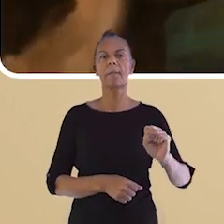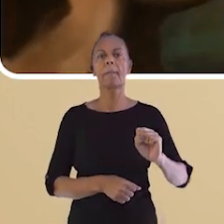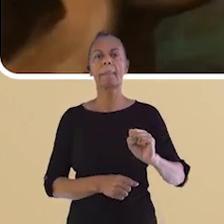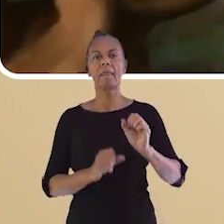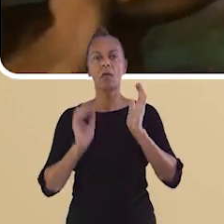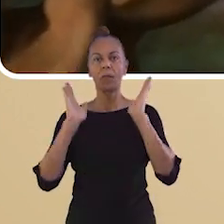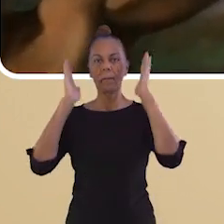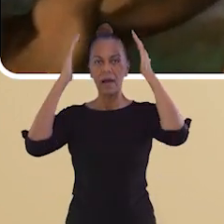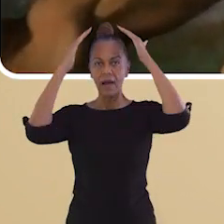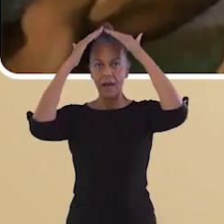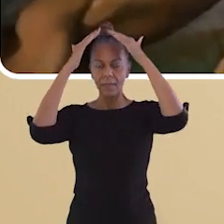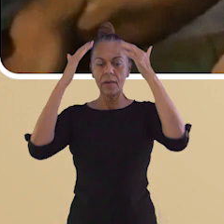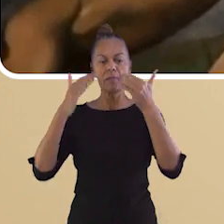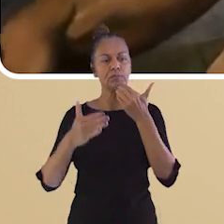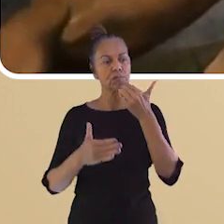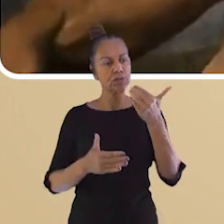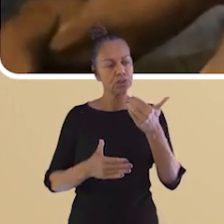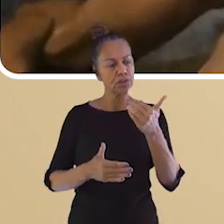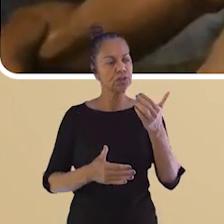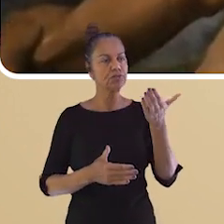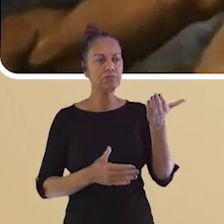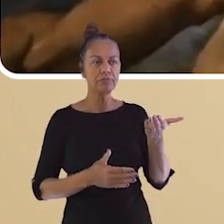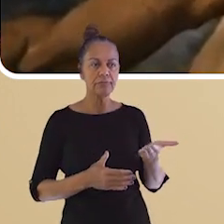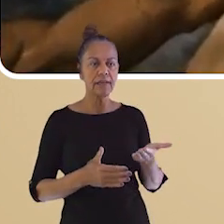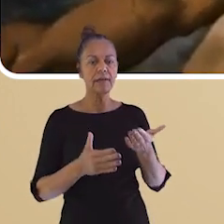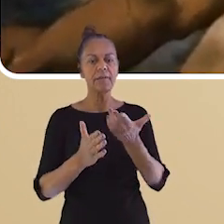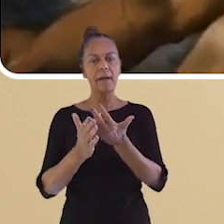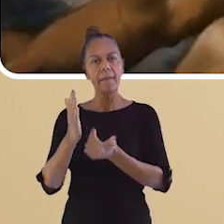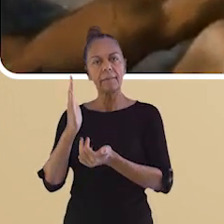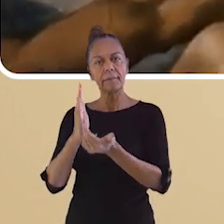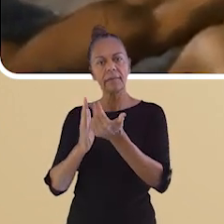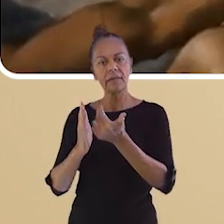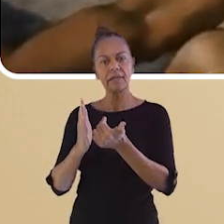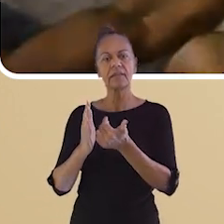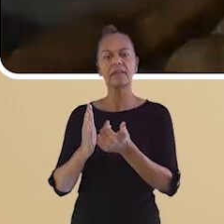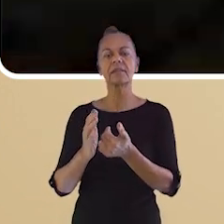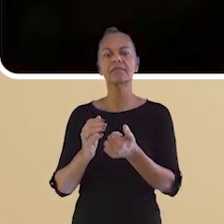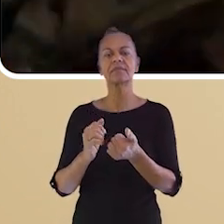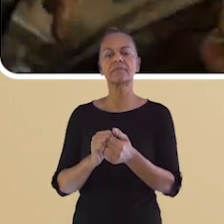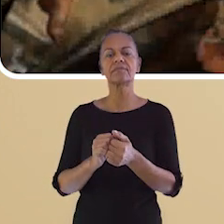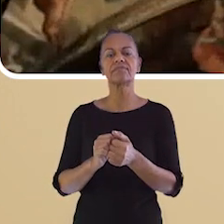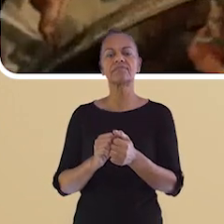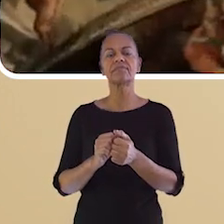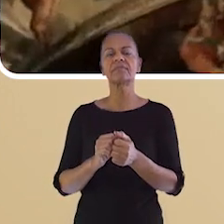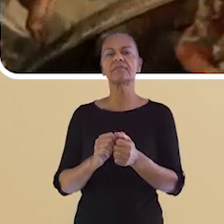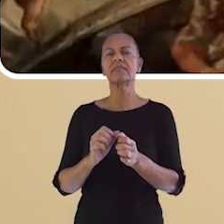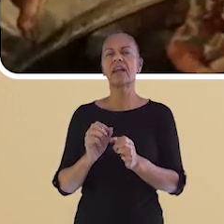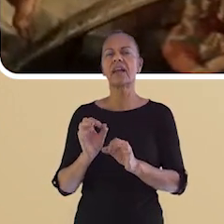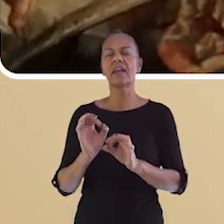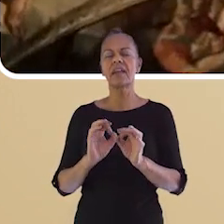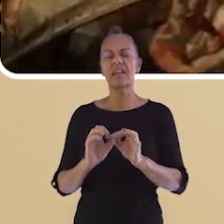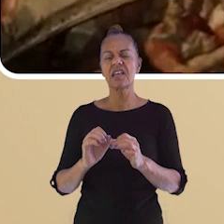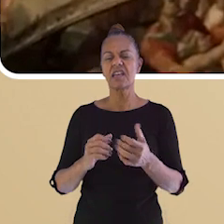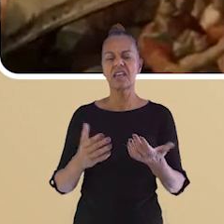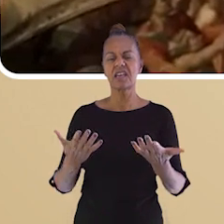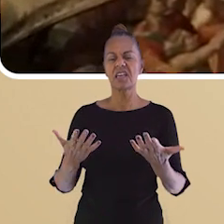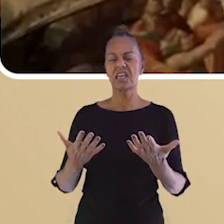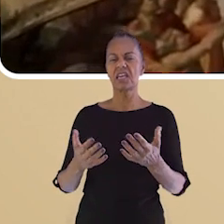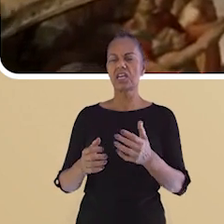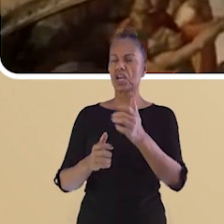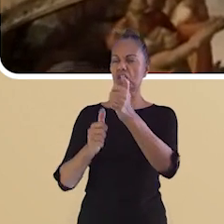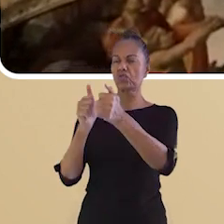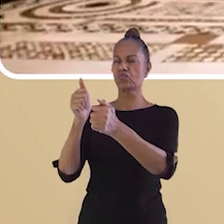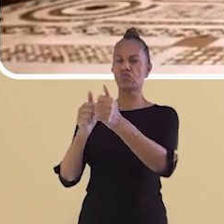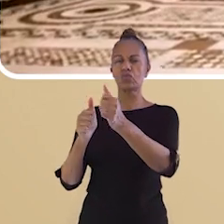1508, o Papa Júlio II encarregou Michelangelo de pintar o teto da Capela Sistina, na Catedral de São Pedro, em